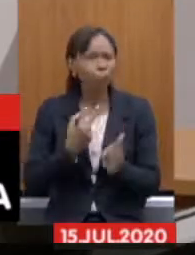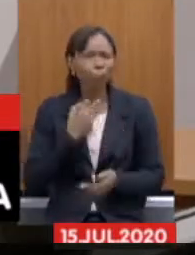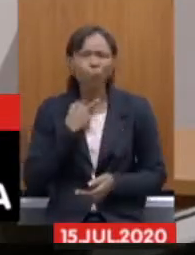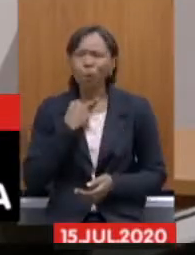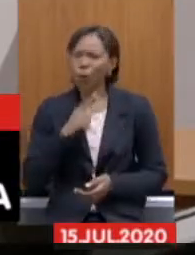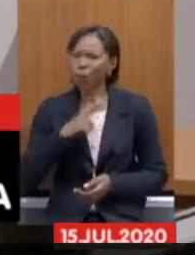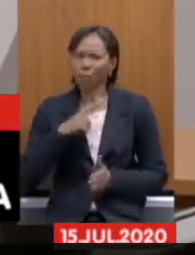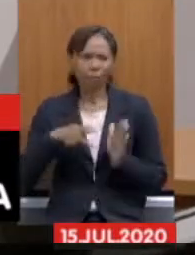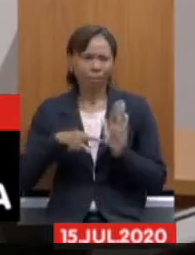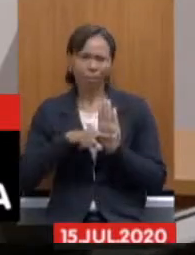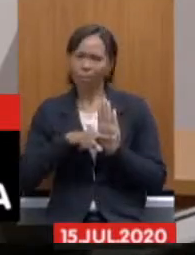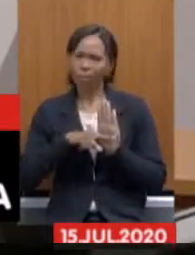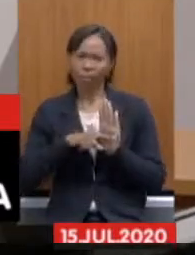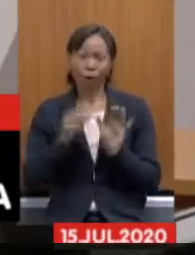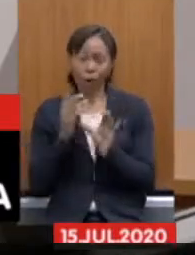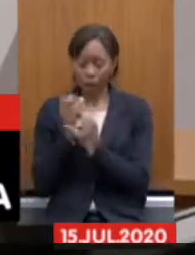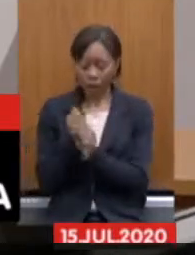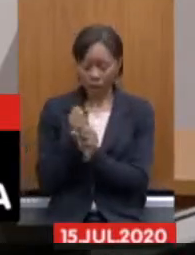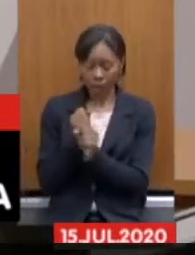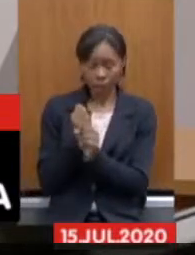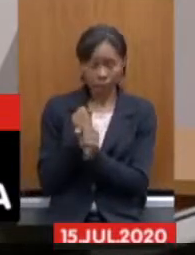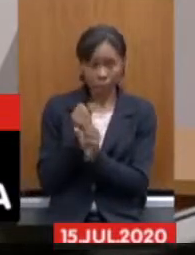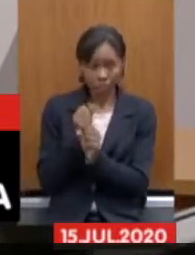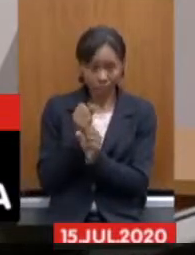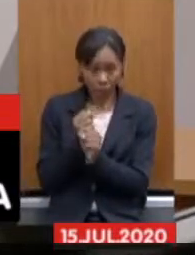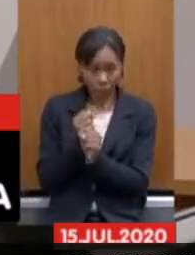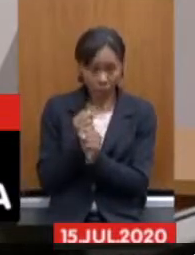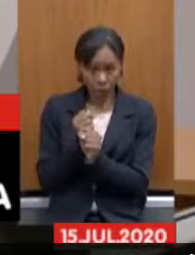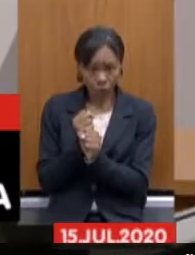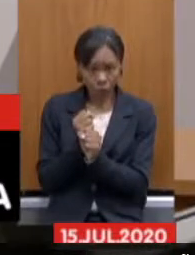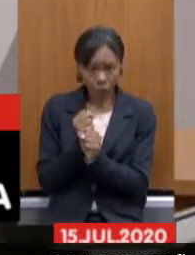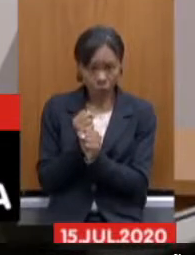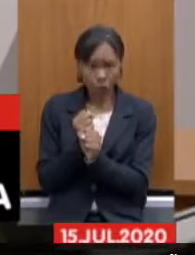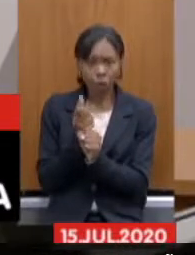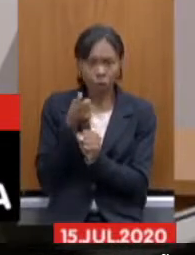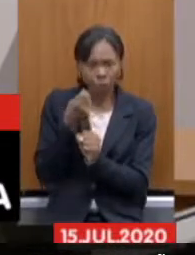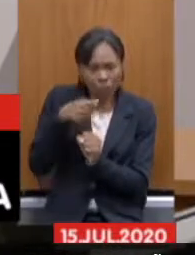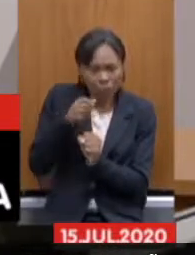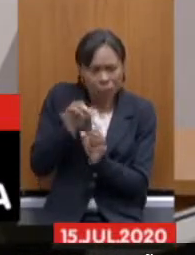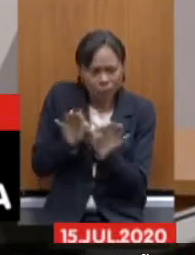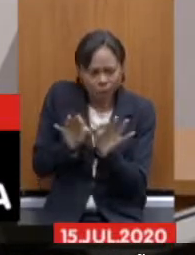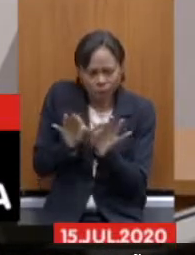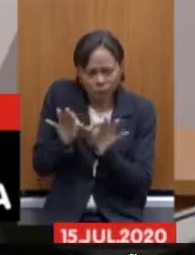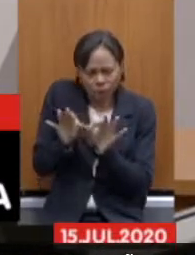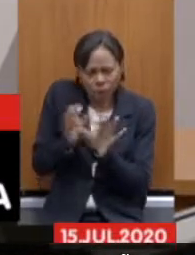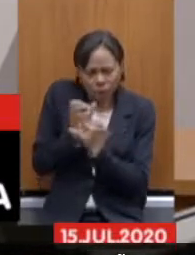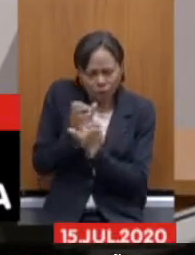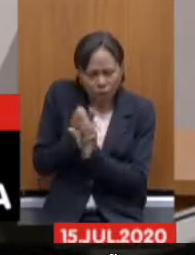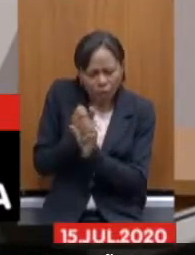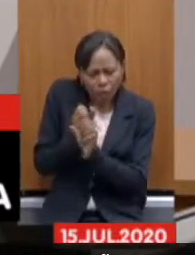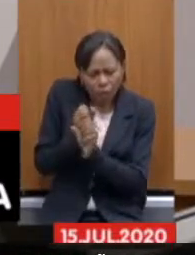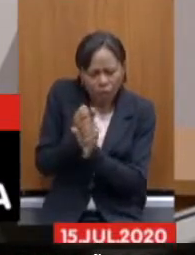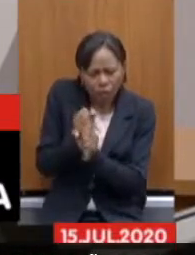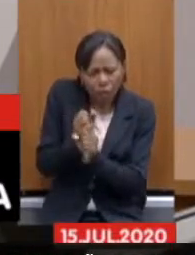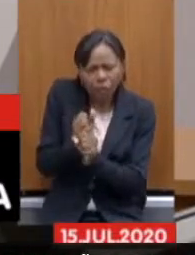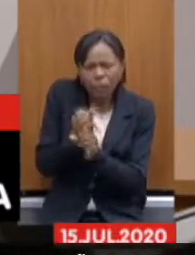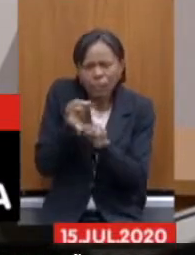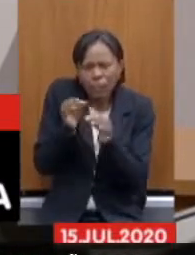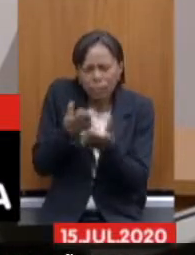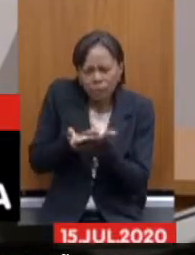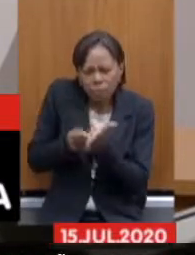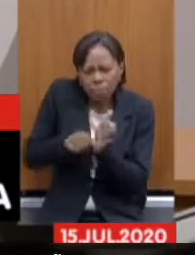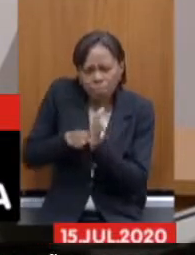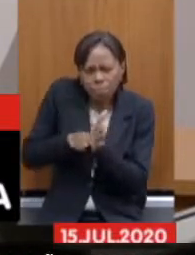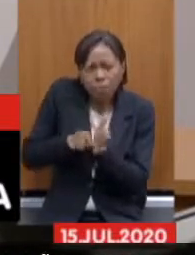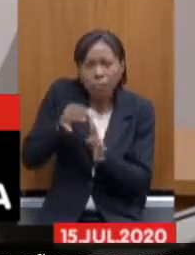o cálculo ele tem que ser tem que ser bem feito para que evite isso então esses dois